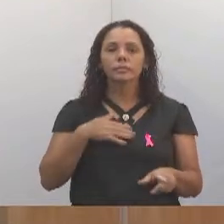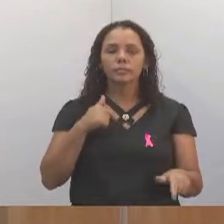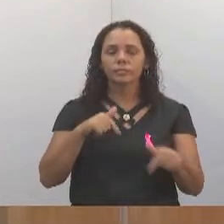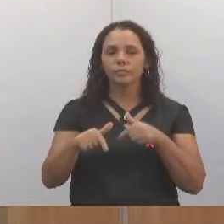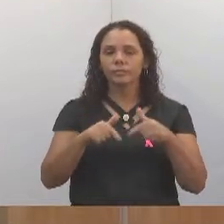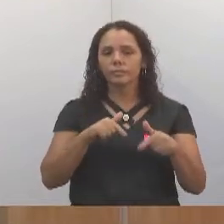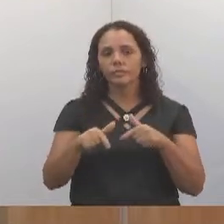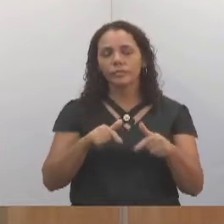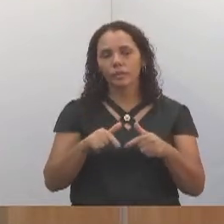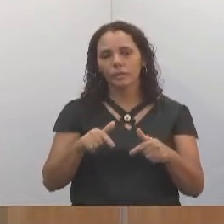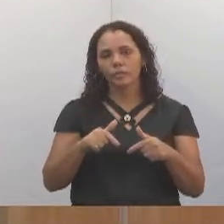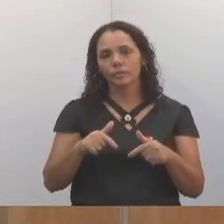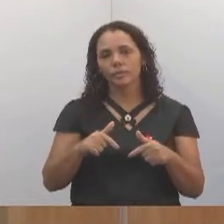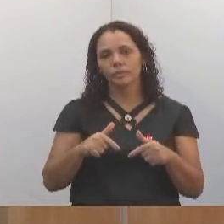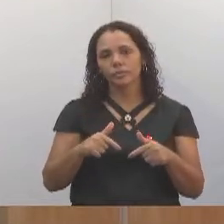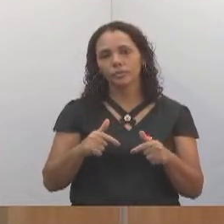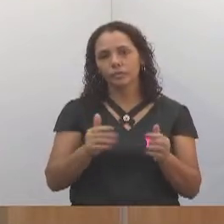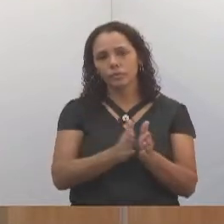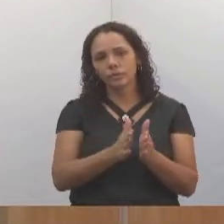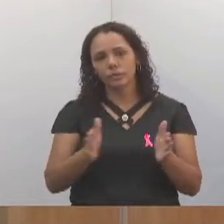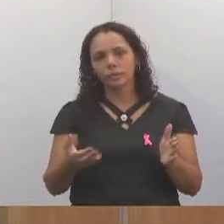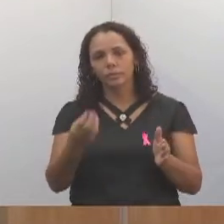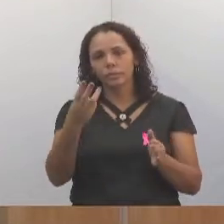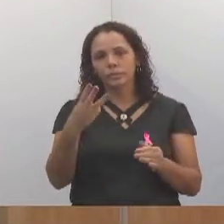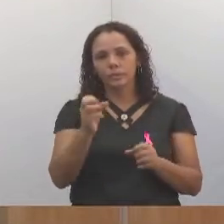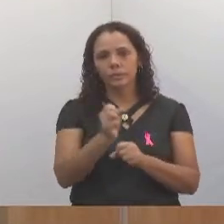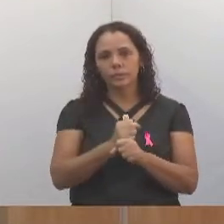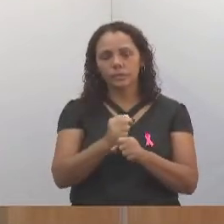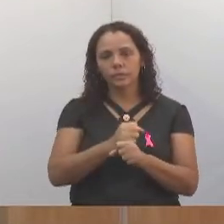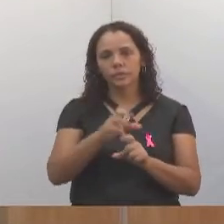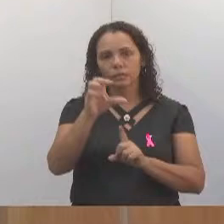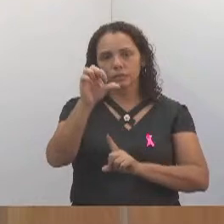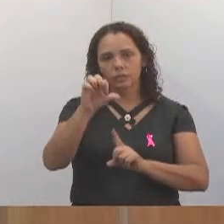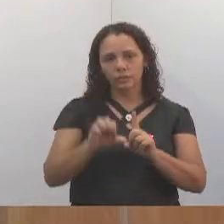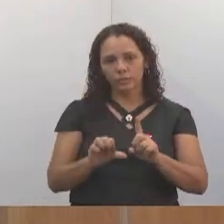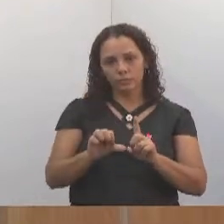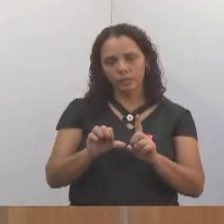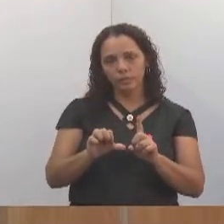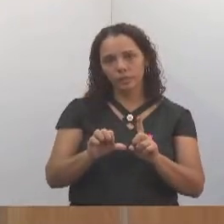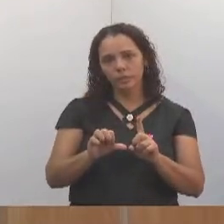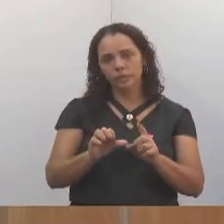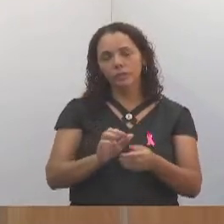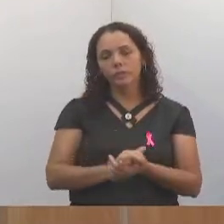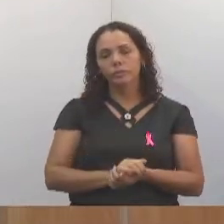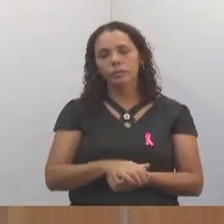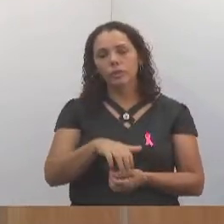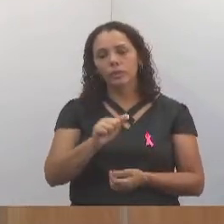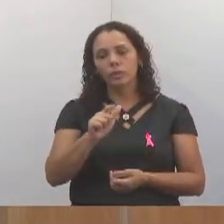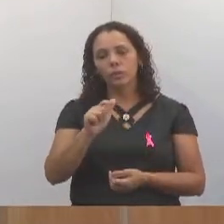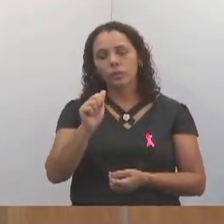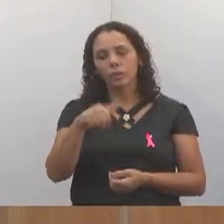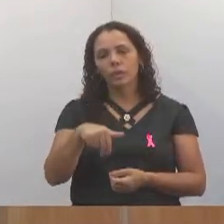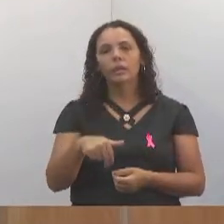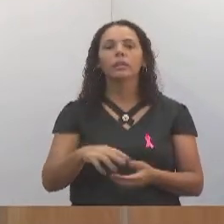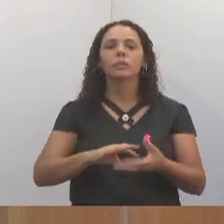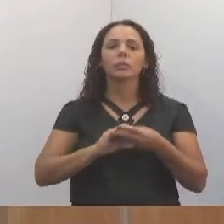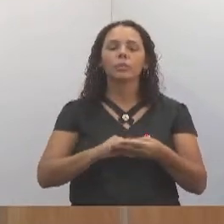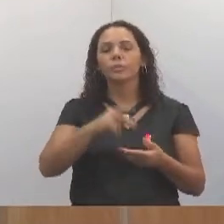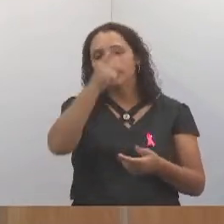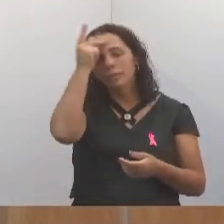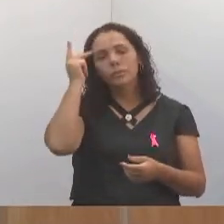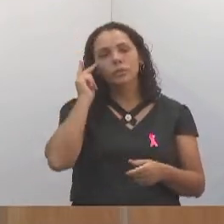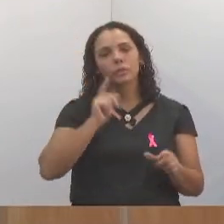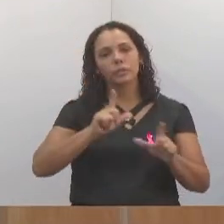trabalho nesses 3 anos e 9 meses. Em nome do Alan, cumprimentar o pessoal da TV